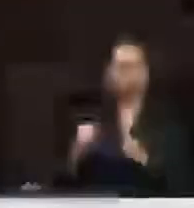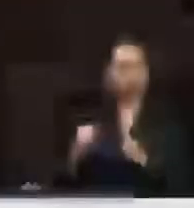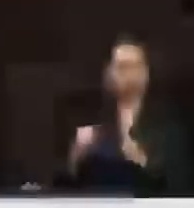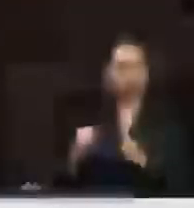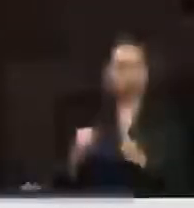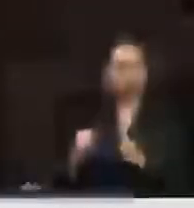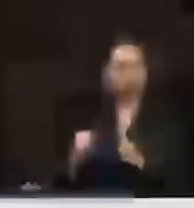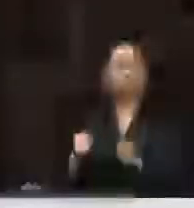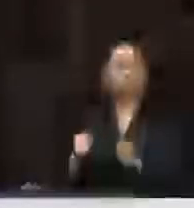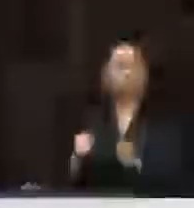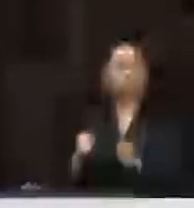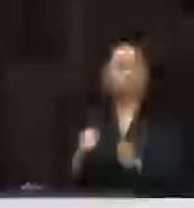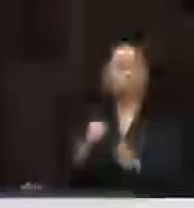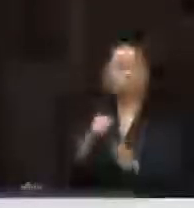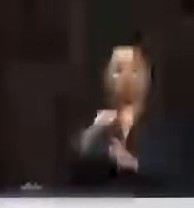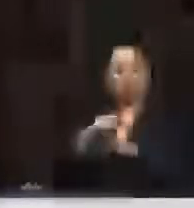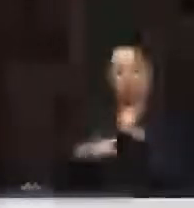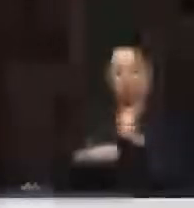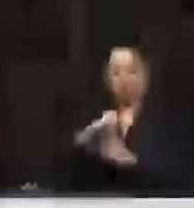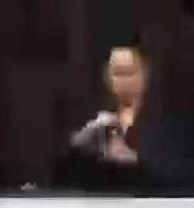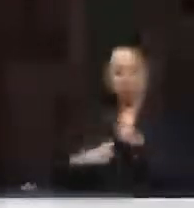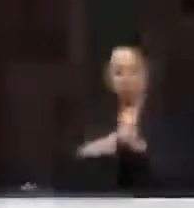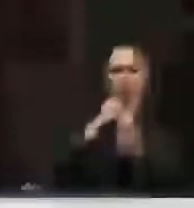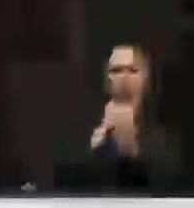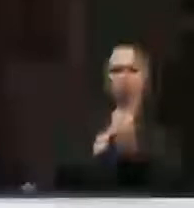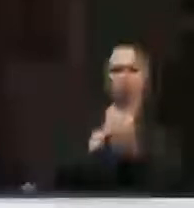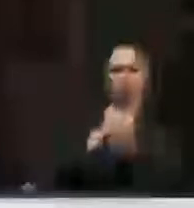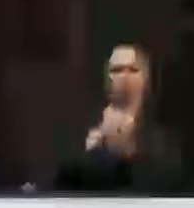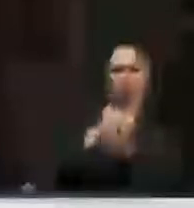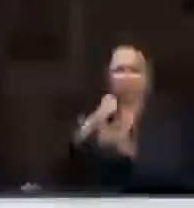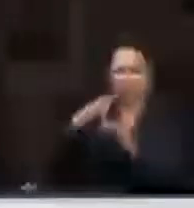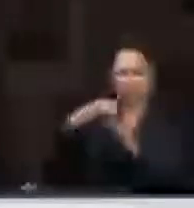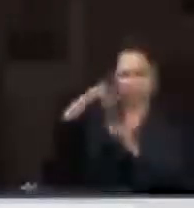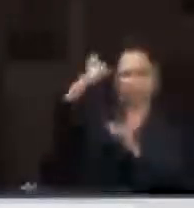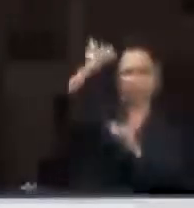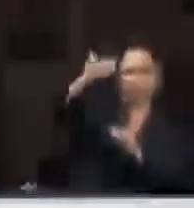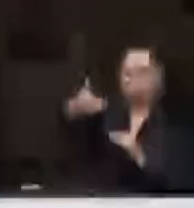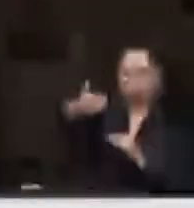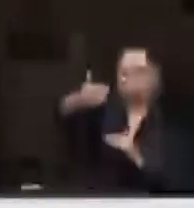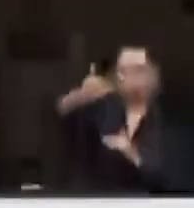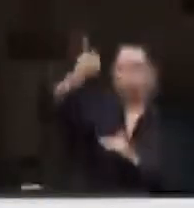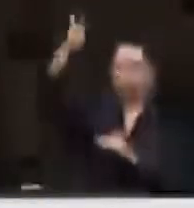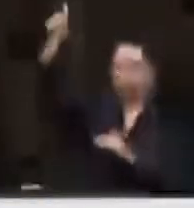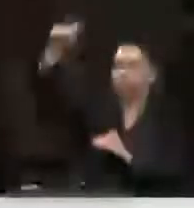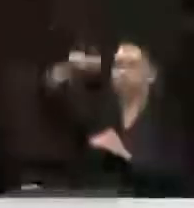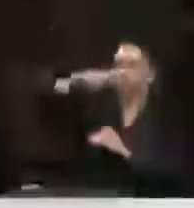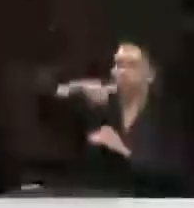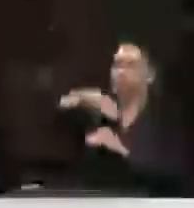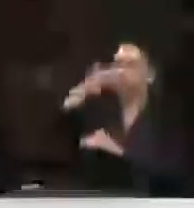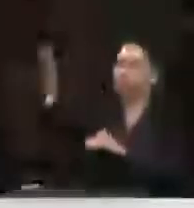reconhecimento que ultrapassava as fronteiras do nosso país.